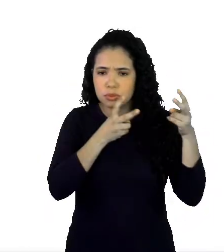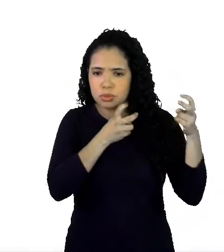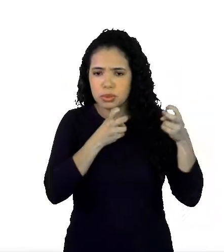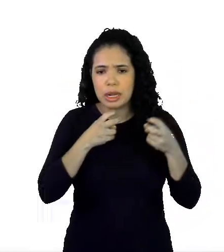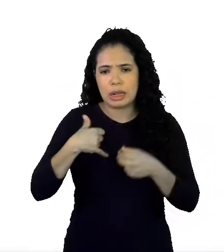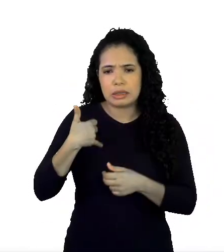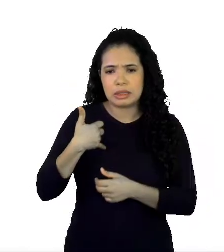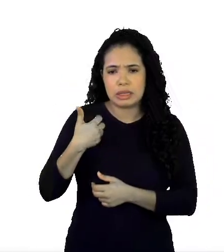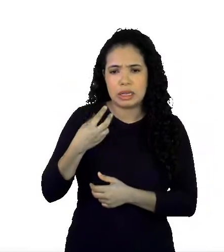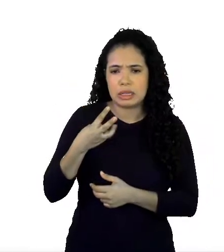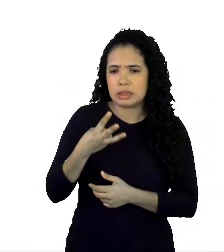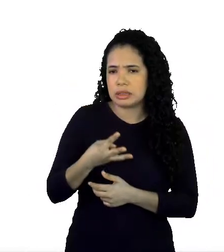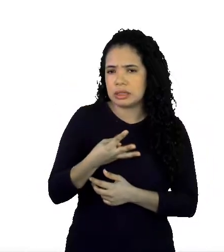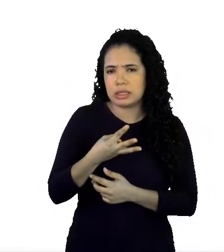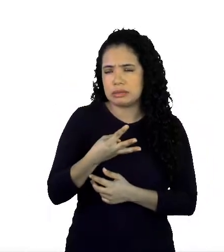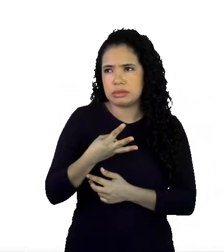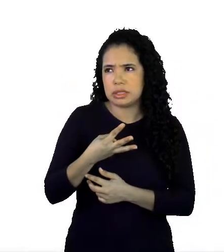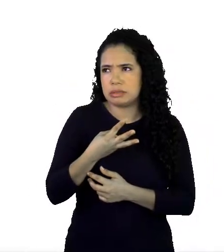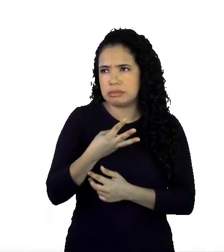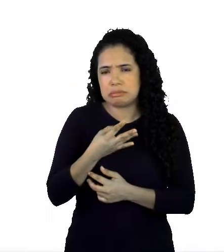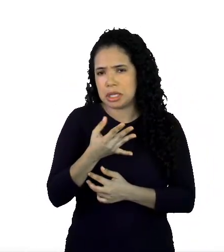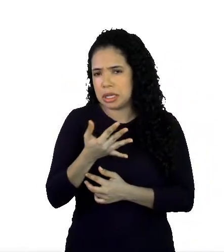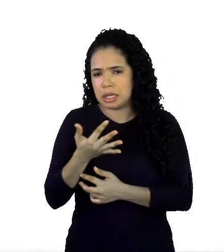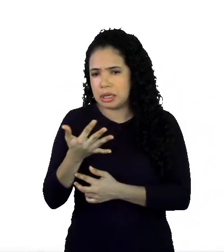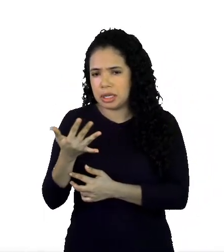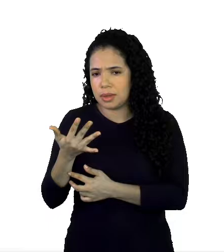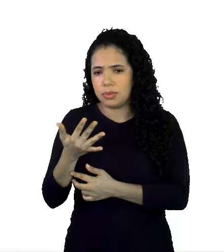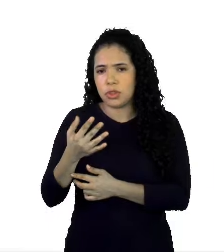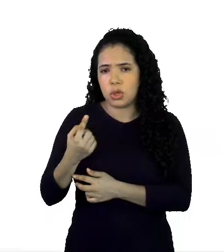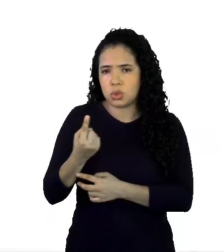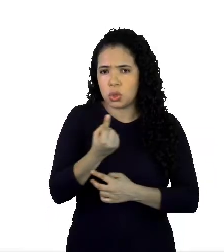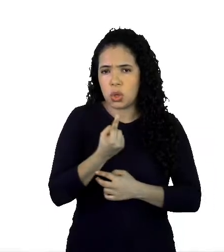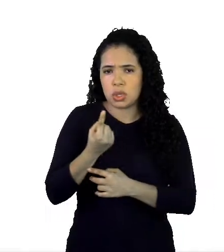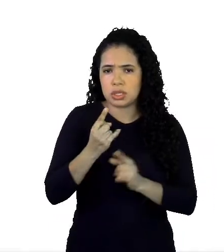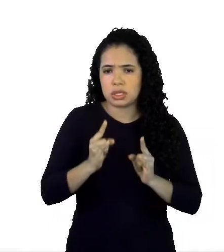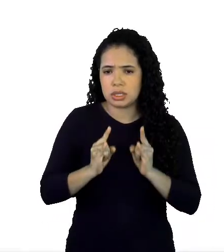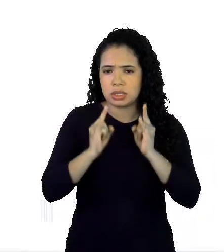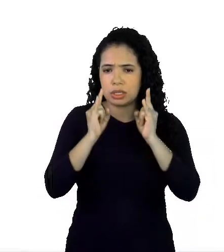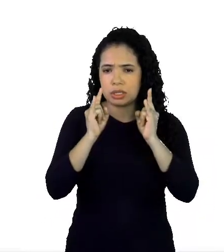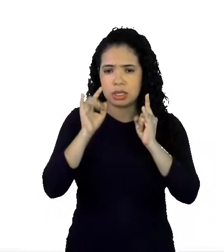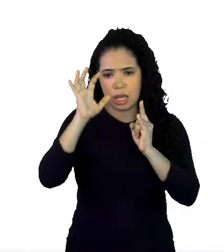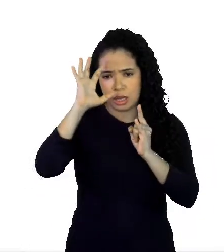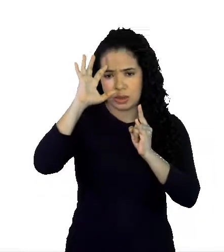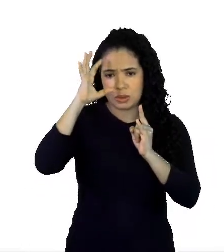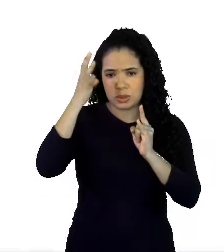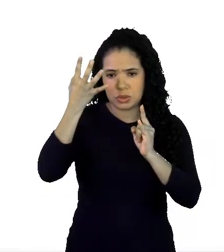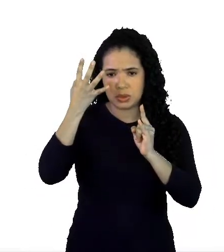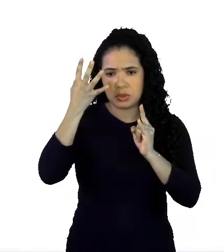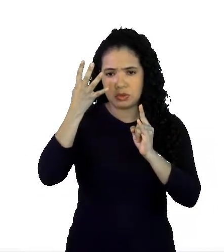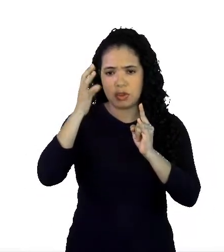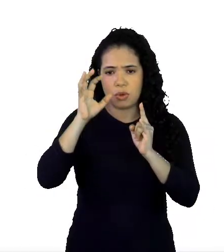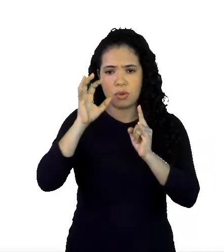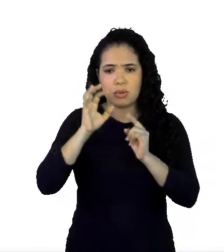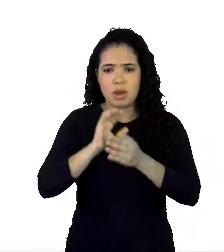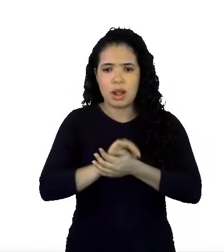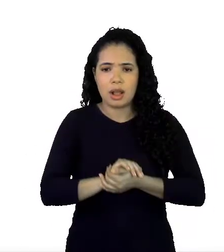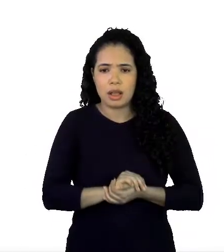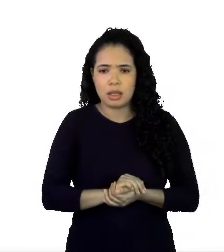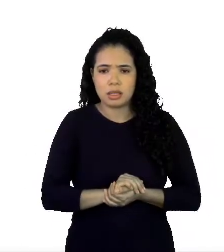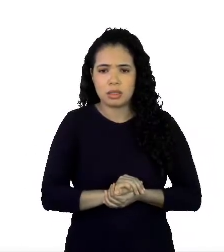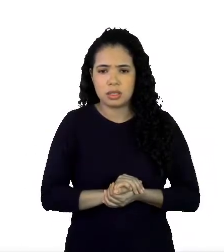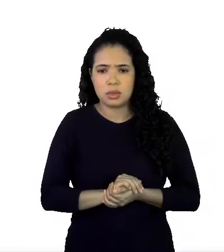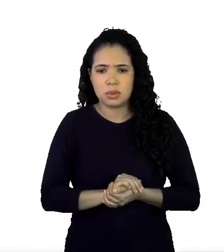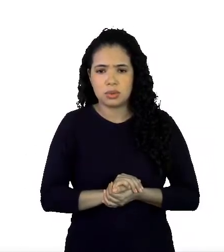poucos, sozinho em seu apartamento, resolveu acatar o que sugeriam. Então, observe que é